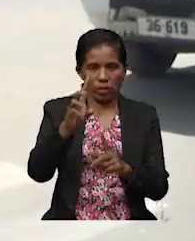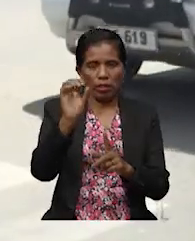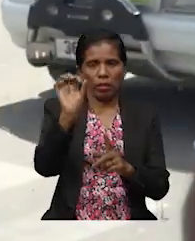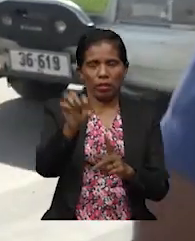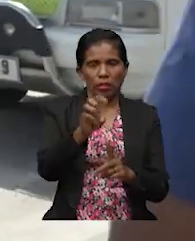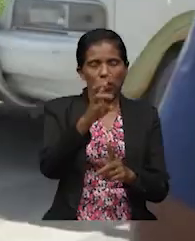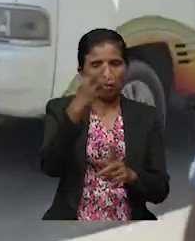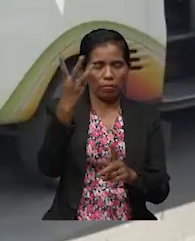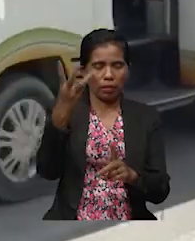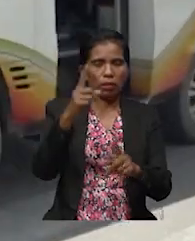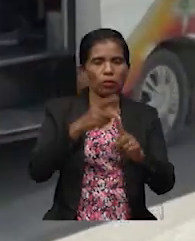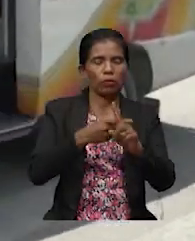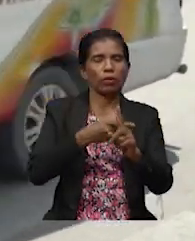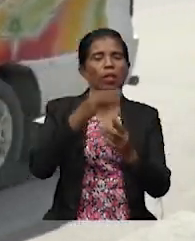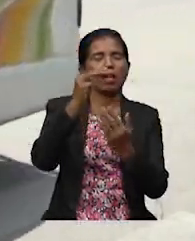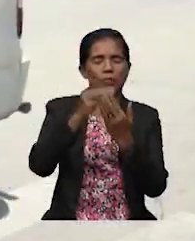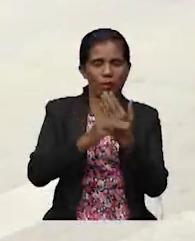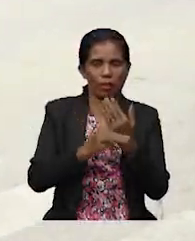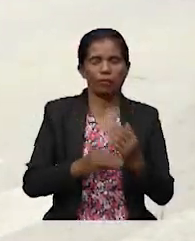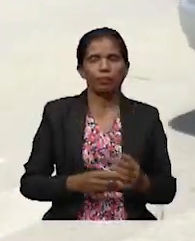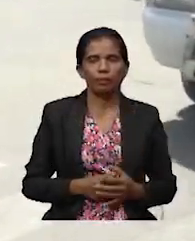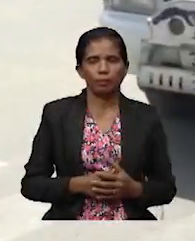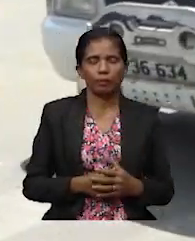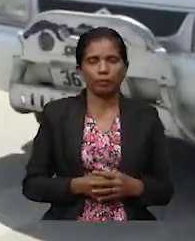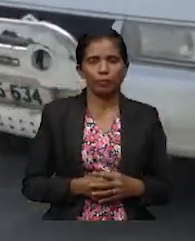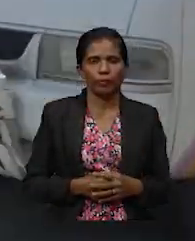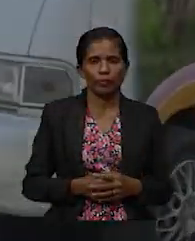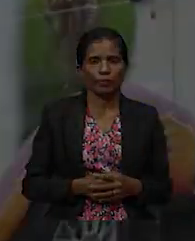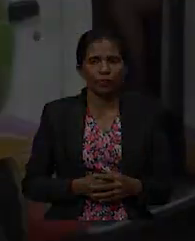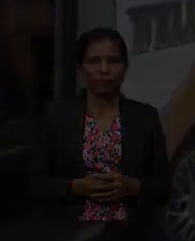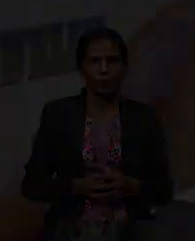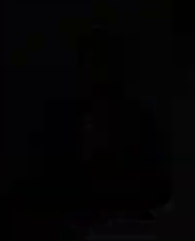resing ne in fulang abril Leopoldina de Carvalho, Dilma Suzete, Gemen.